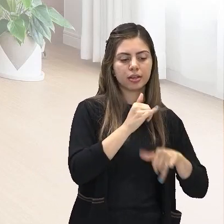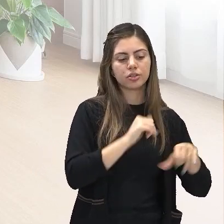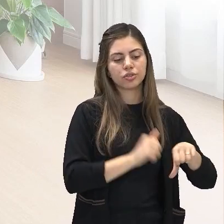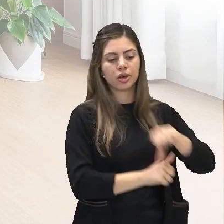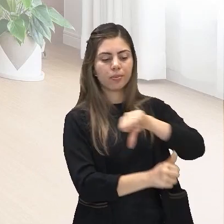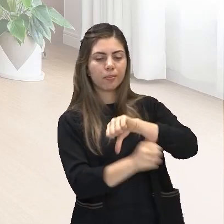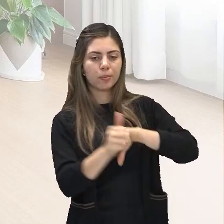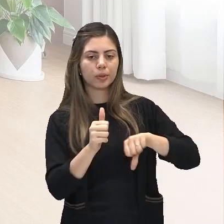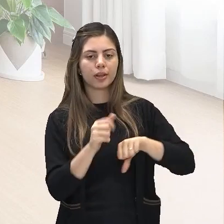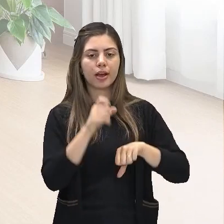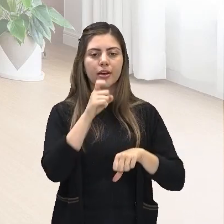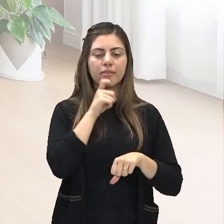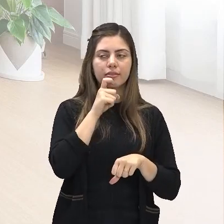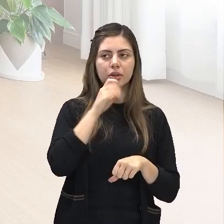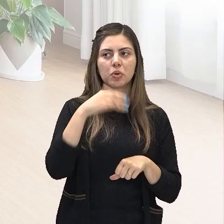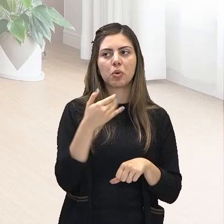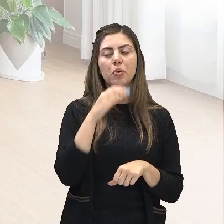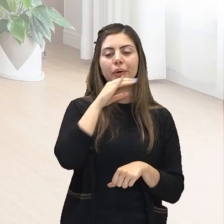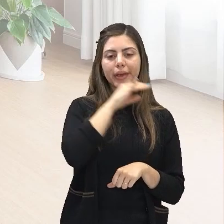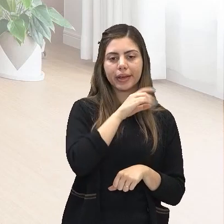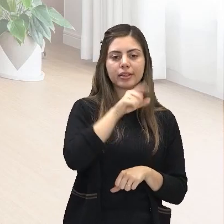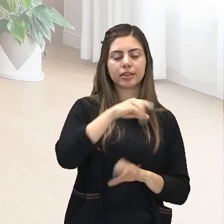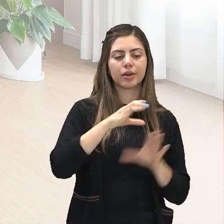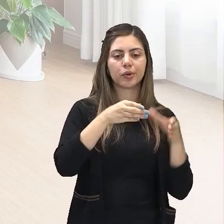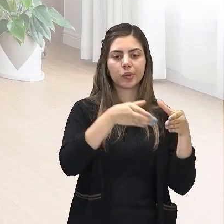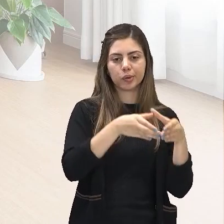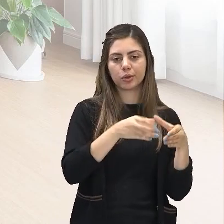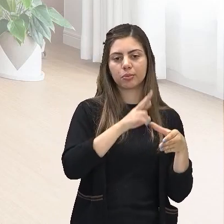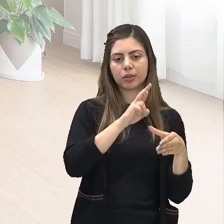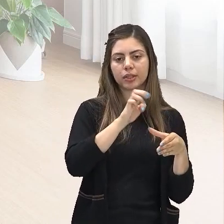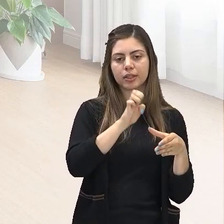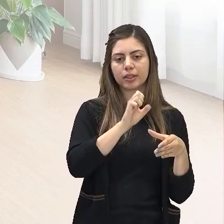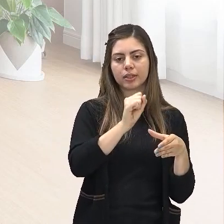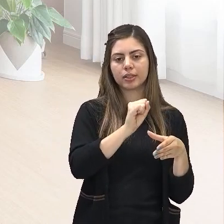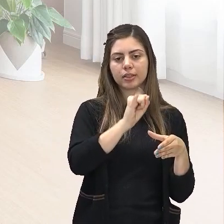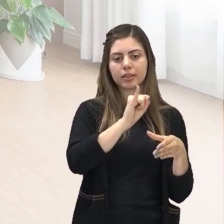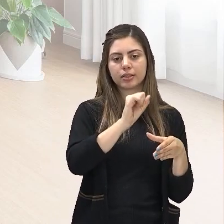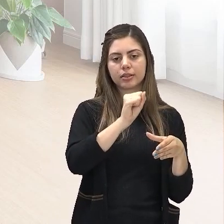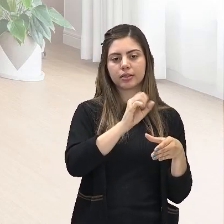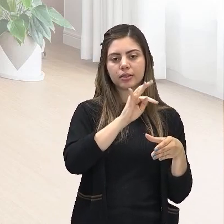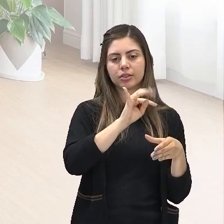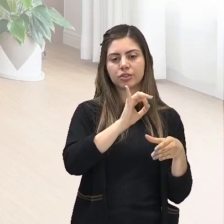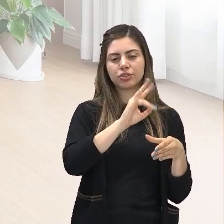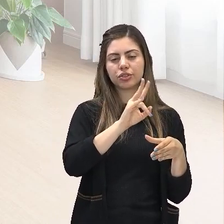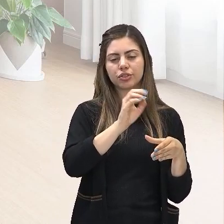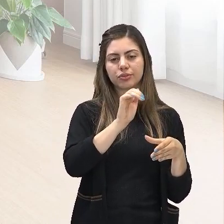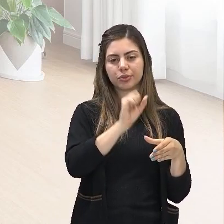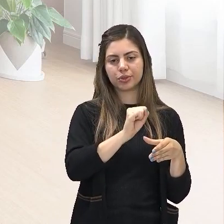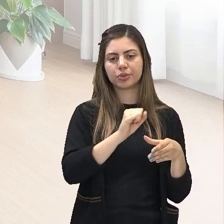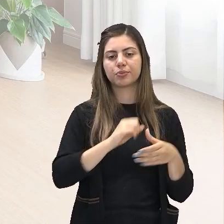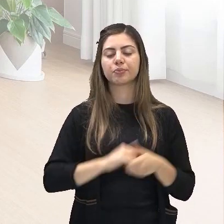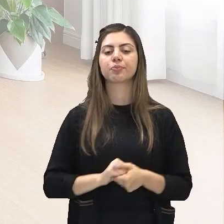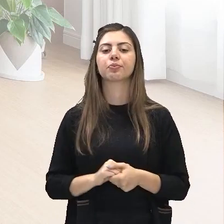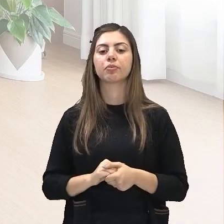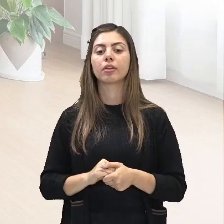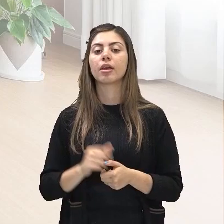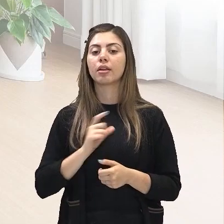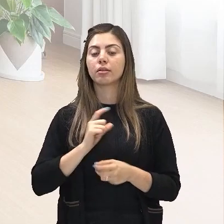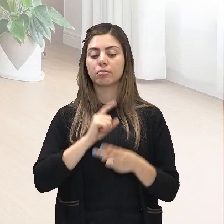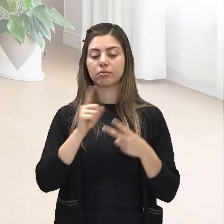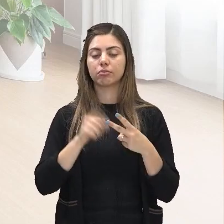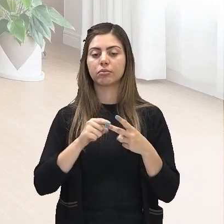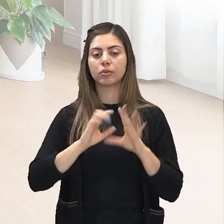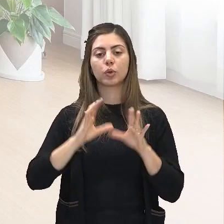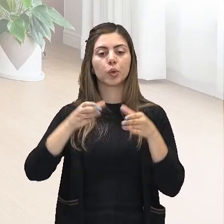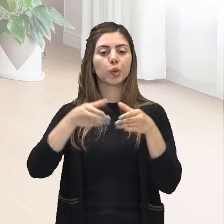energia térmica, nós já vimos que são os resistivos, como os exemplos que a gente trouxe aí nessa imagem. Mas a gente tem um outro grupo que são